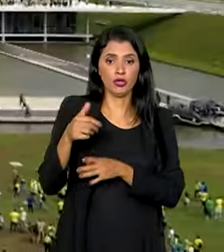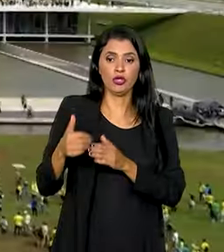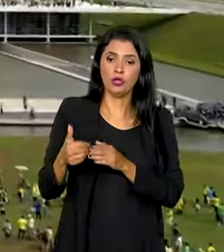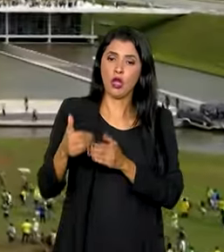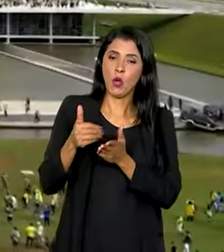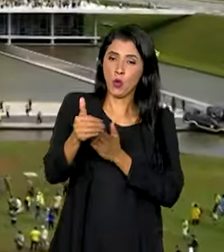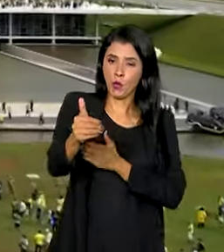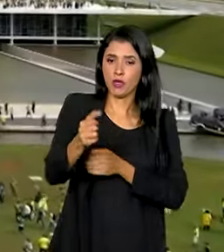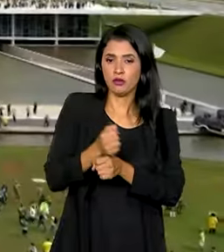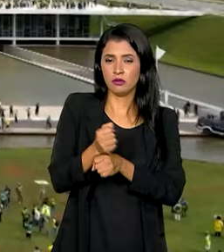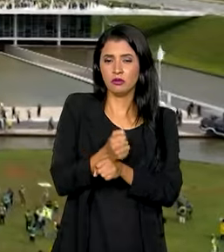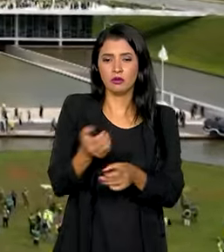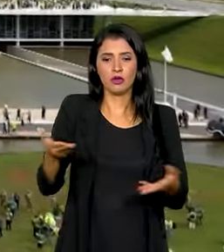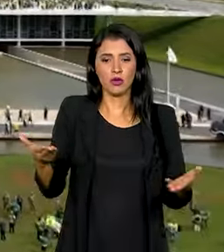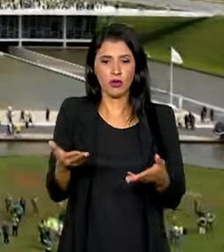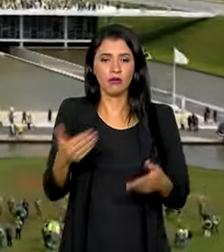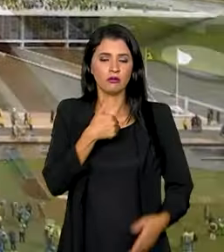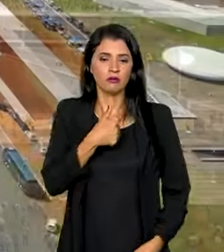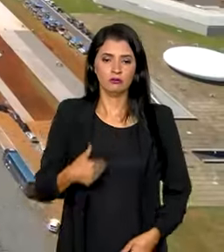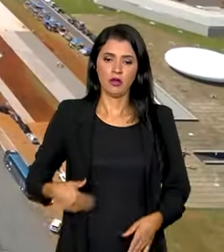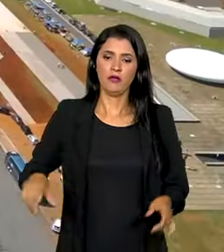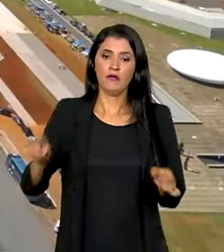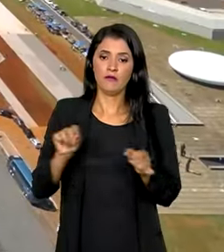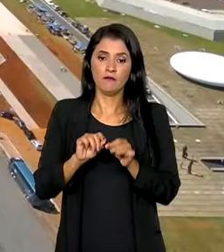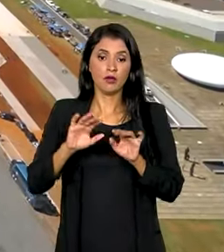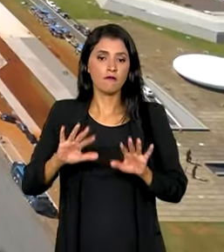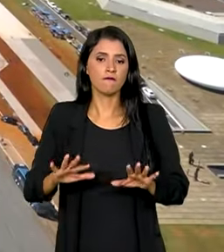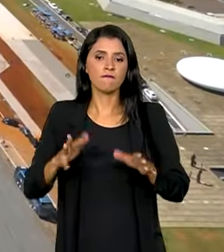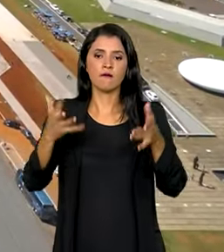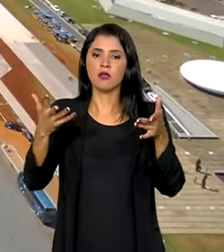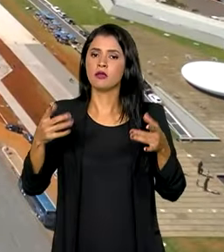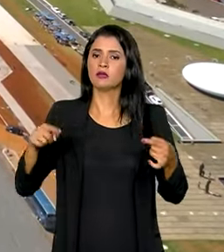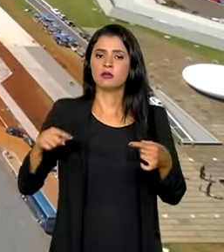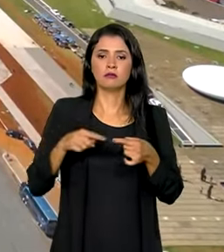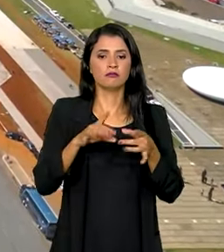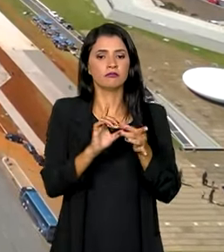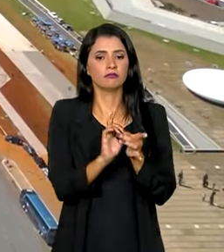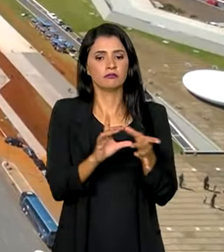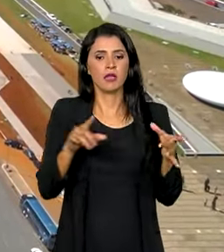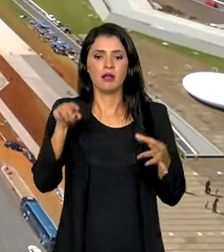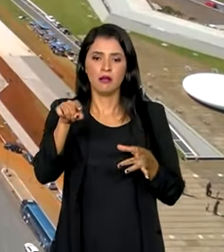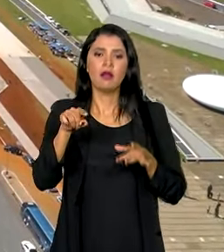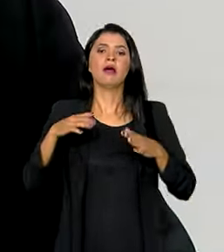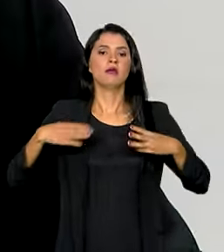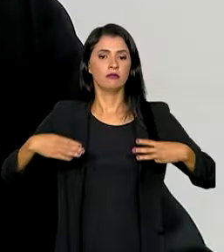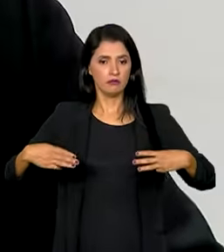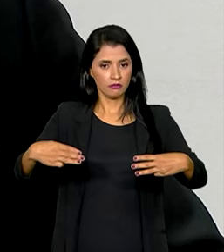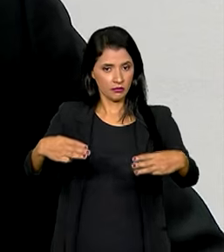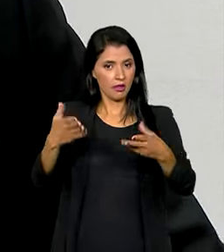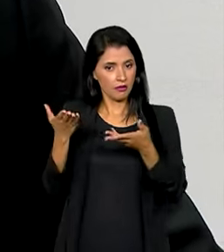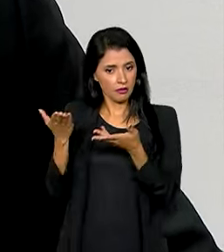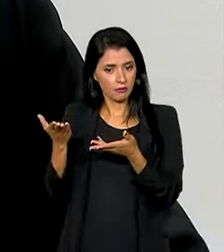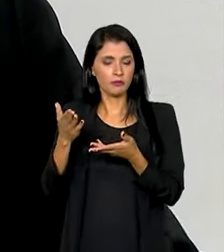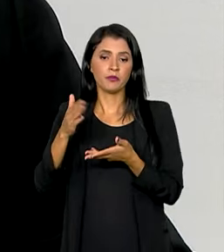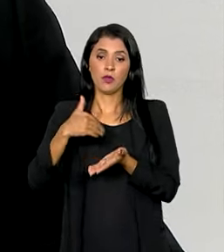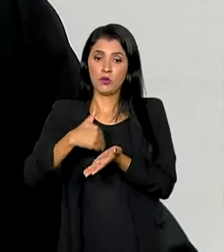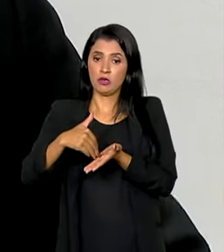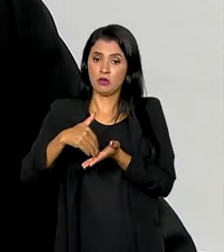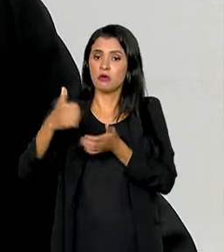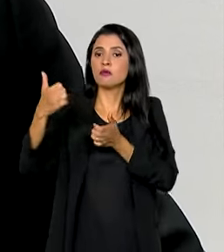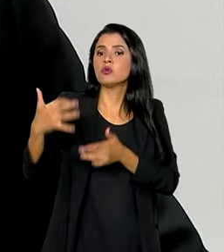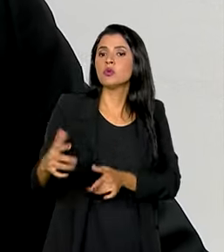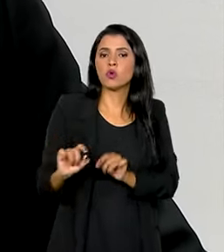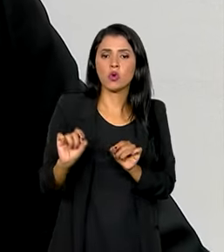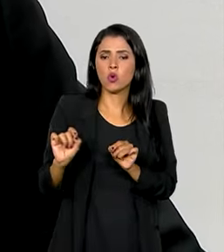começo deste ano, o governo quer realizar um festejo democrático na esplanada dos ministérios. De acordo com o secretário, não